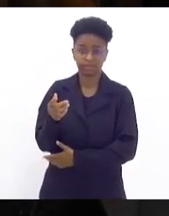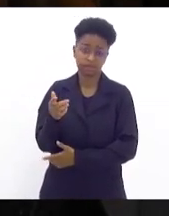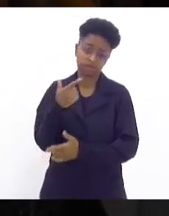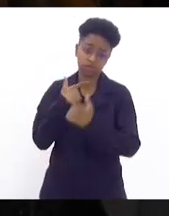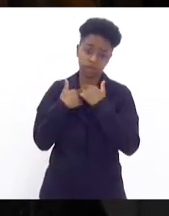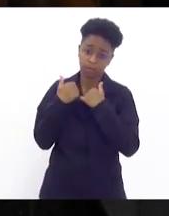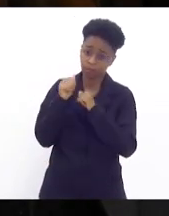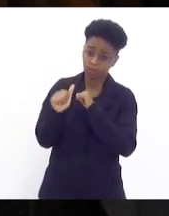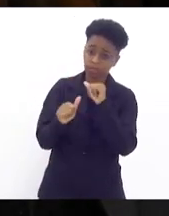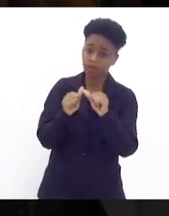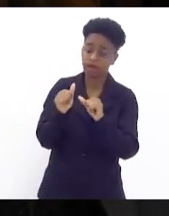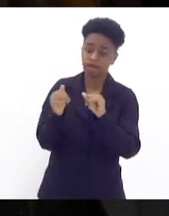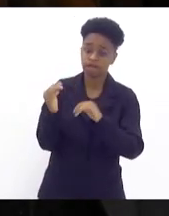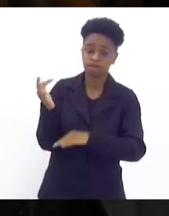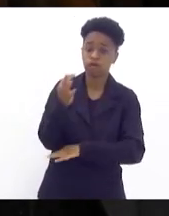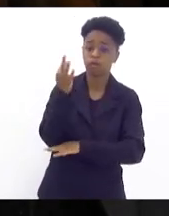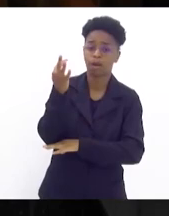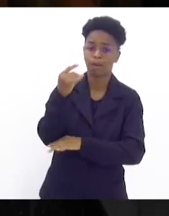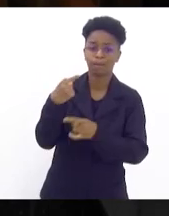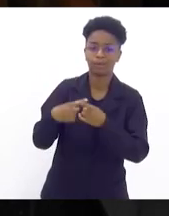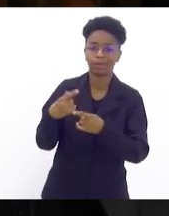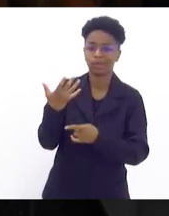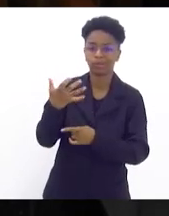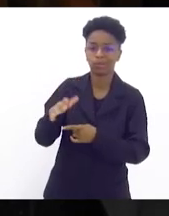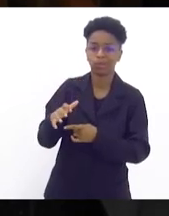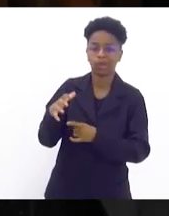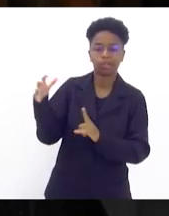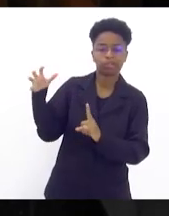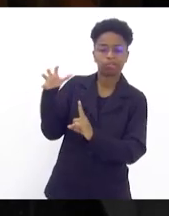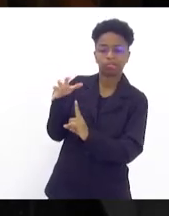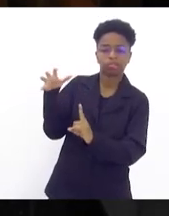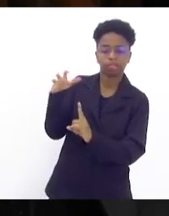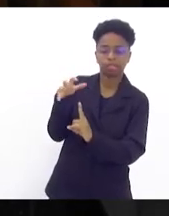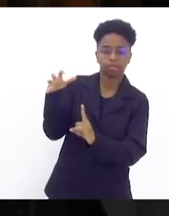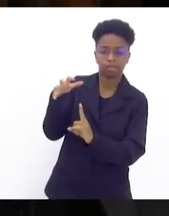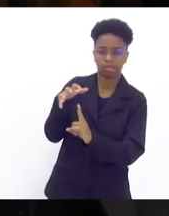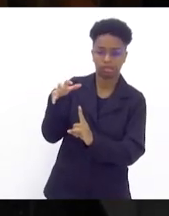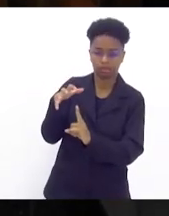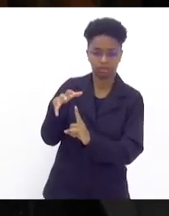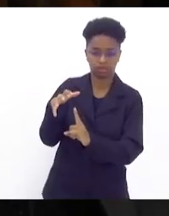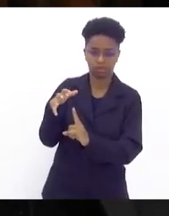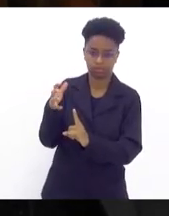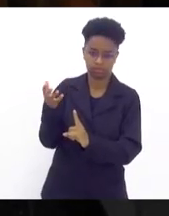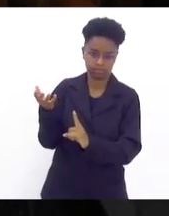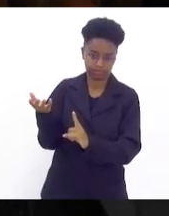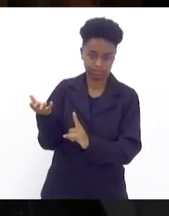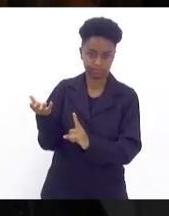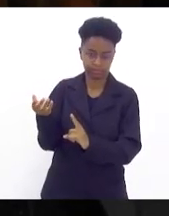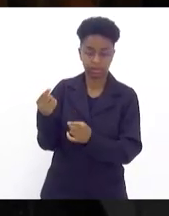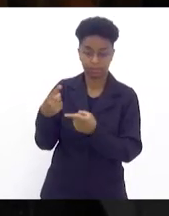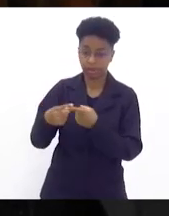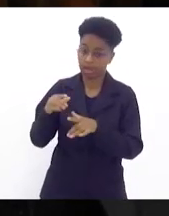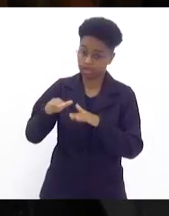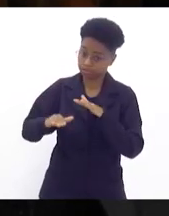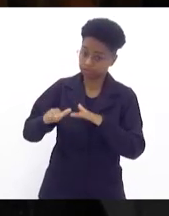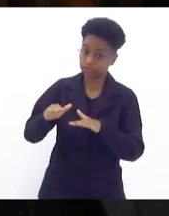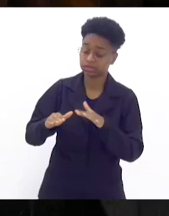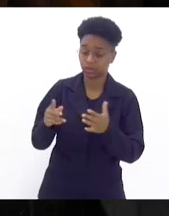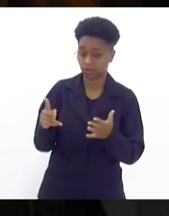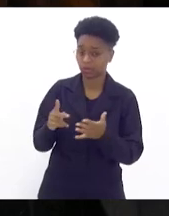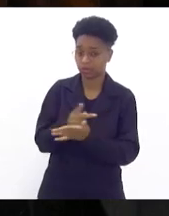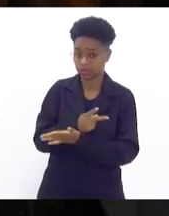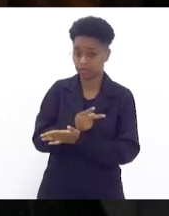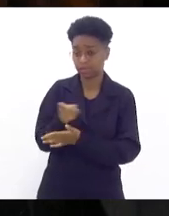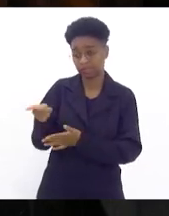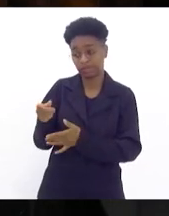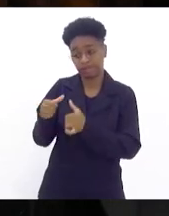formal para não ficar sobre a pressão de forças que muitas vezes para